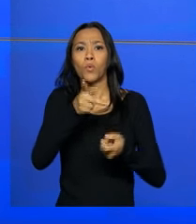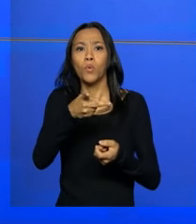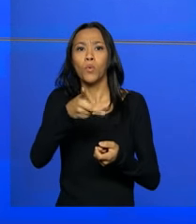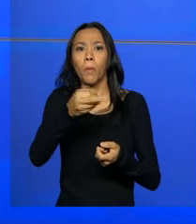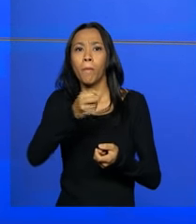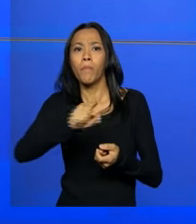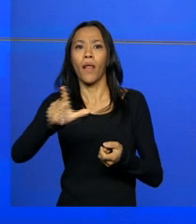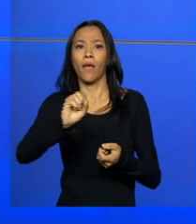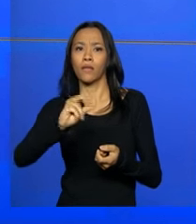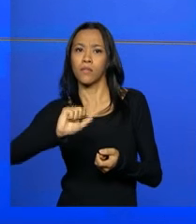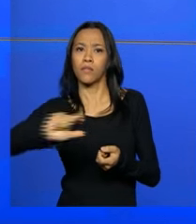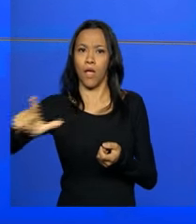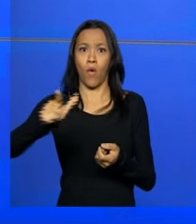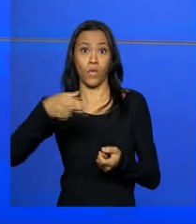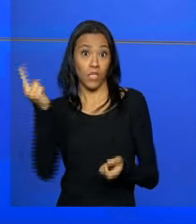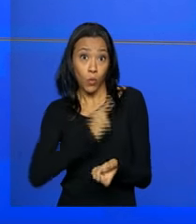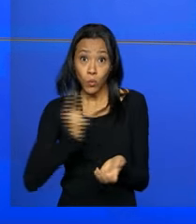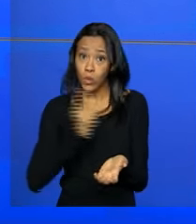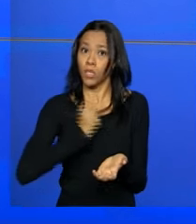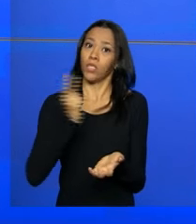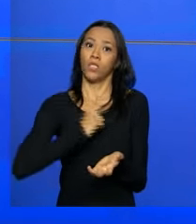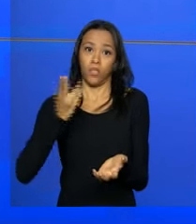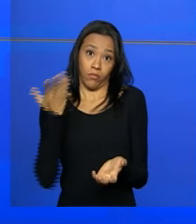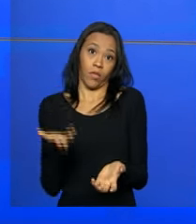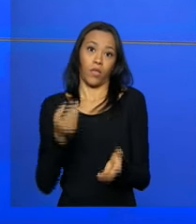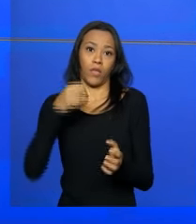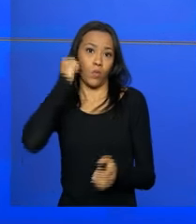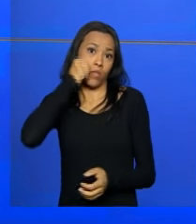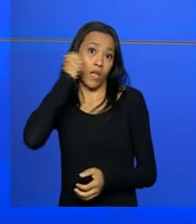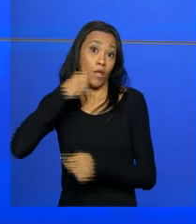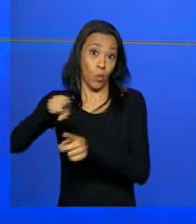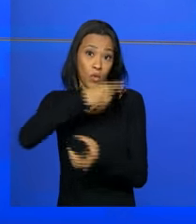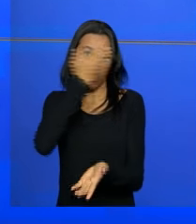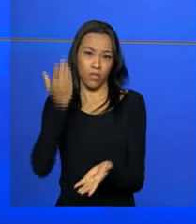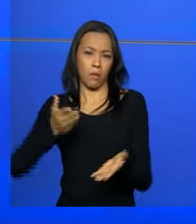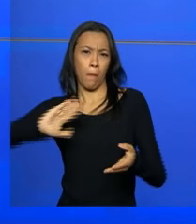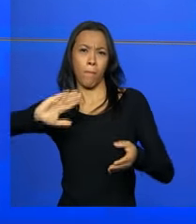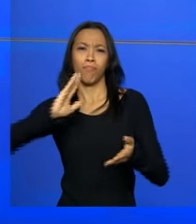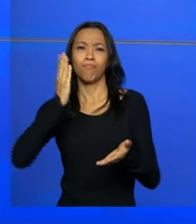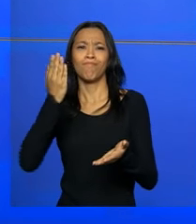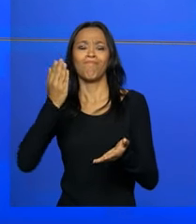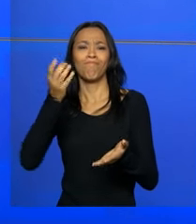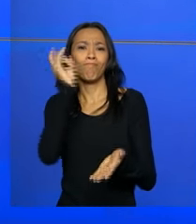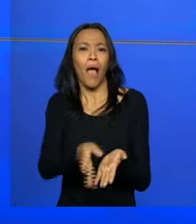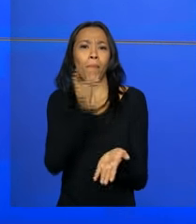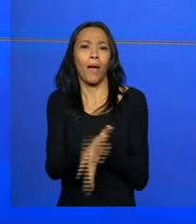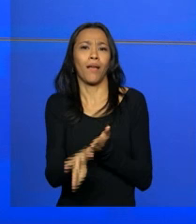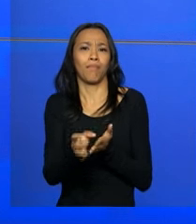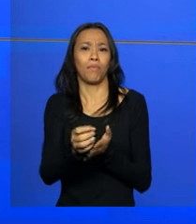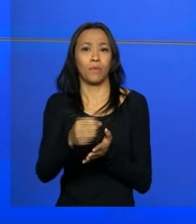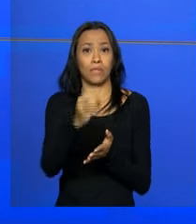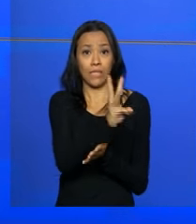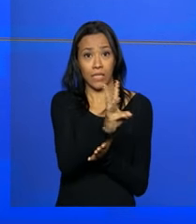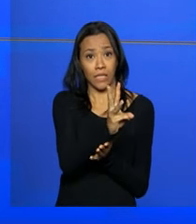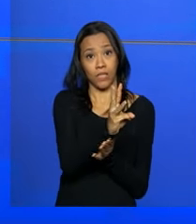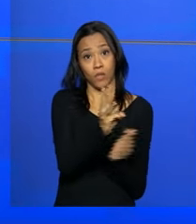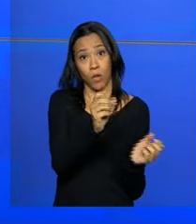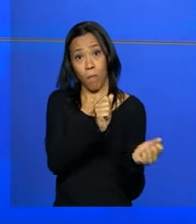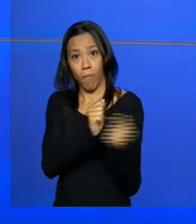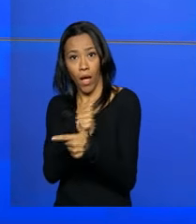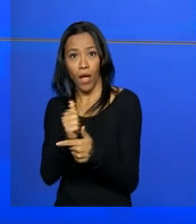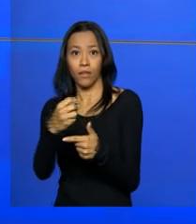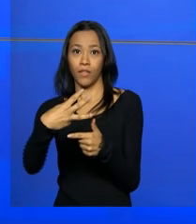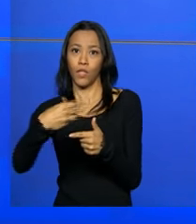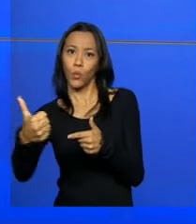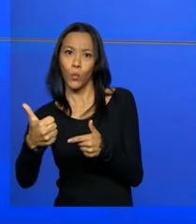tramita em regime de urgência já que os senadores derrubaram por 33 votos a 31 um requerimento que pedia a